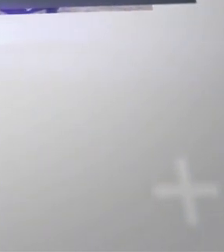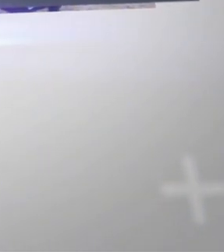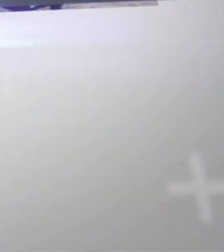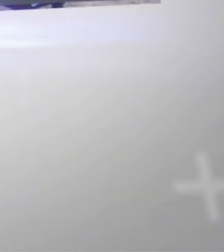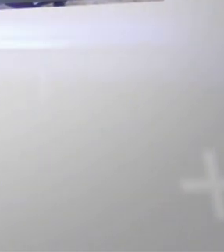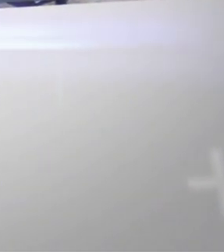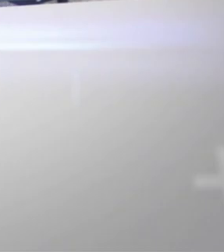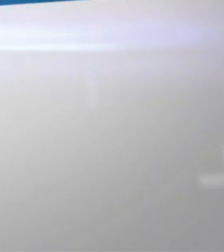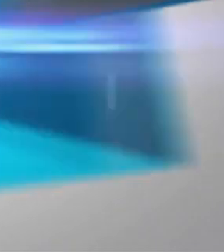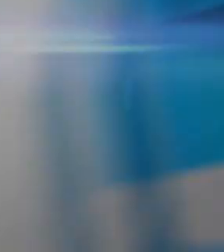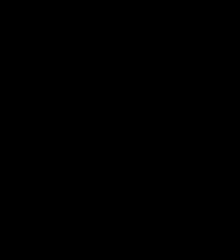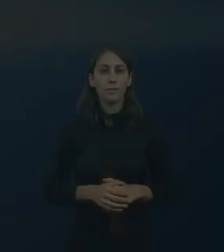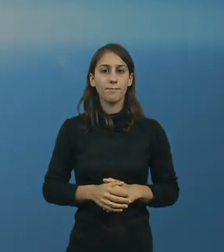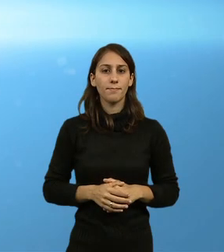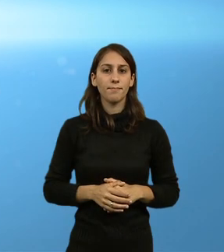Action.